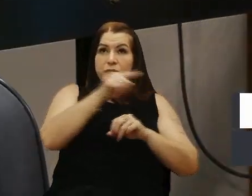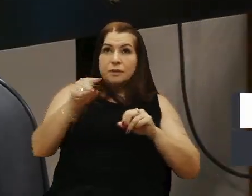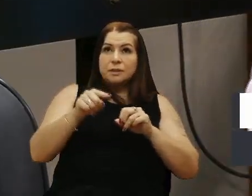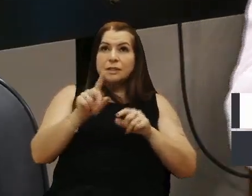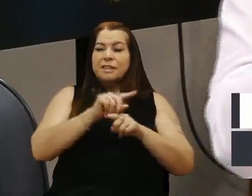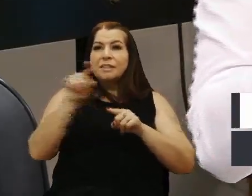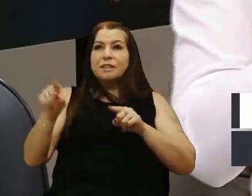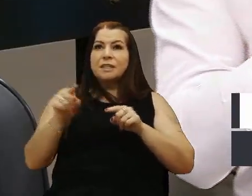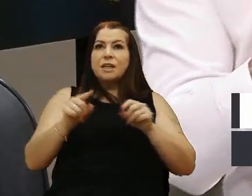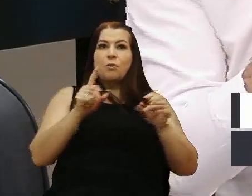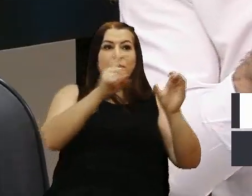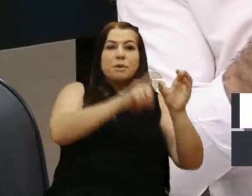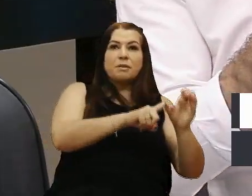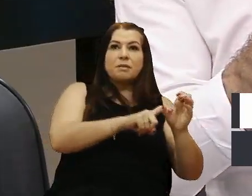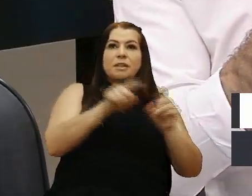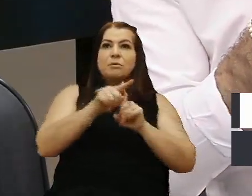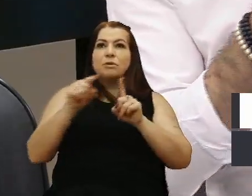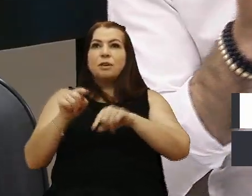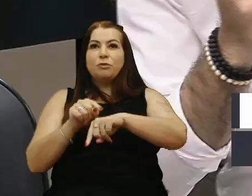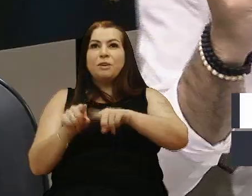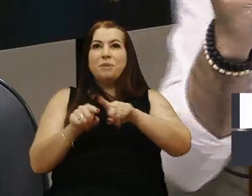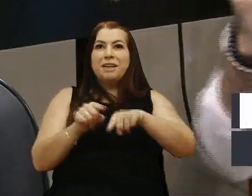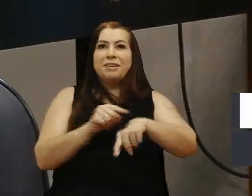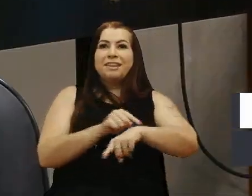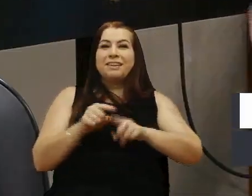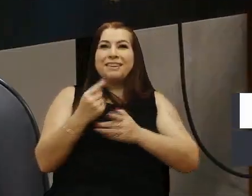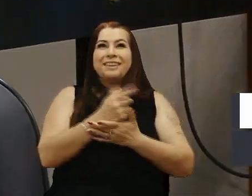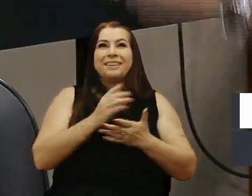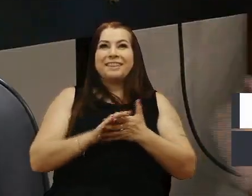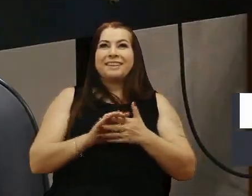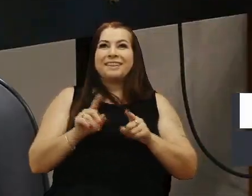é um puxadinho da prefeitura. Então, vamos continuar cobrando.